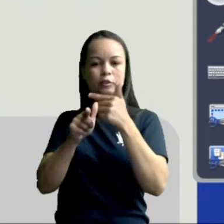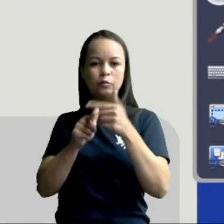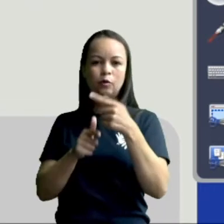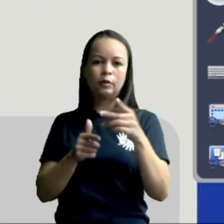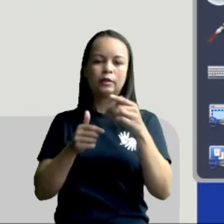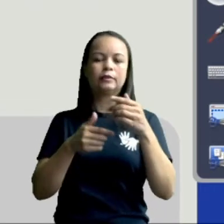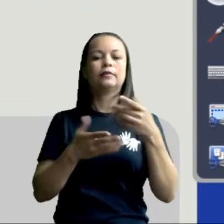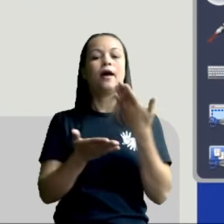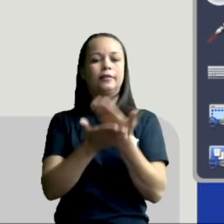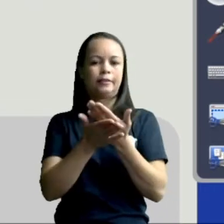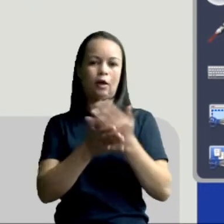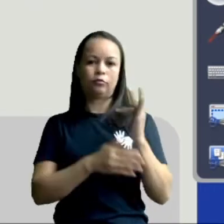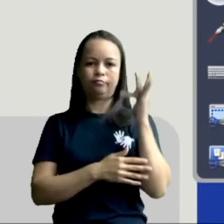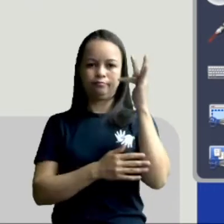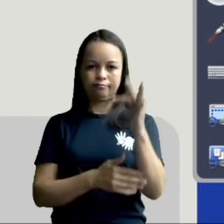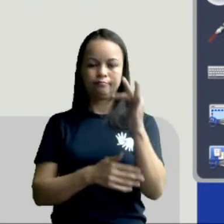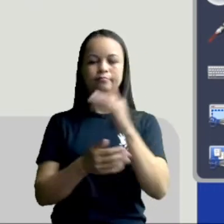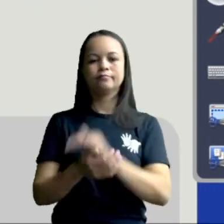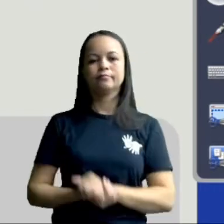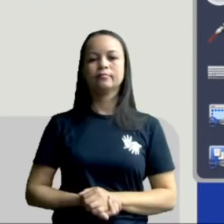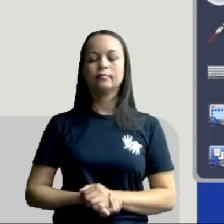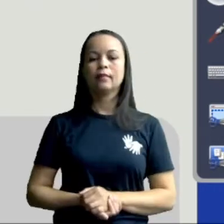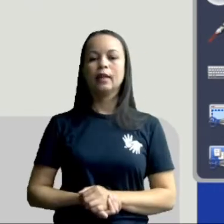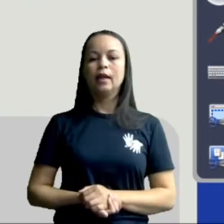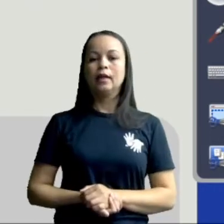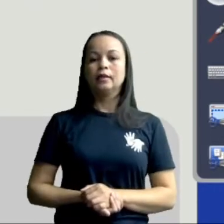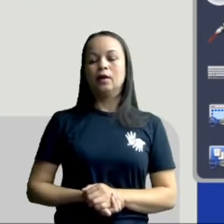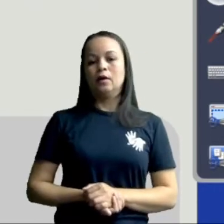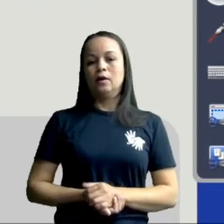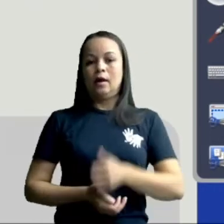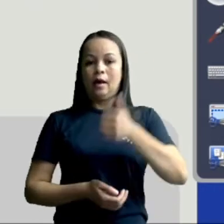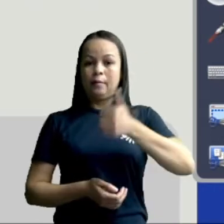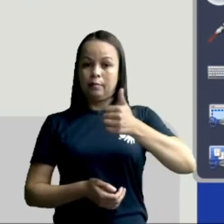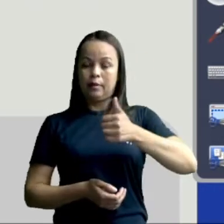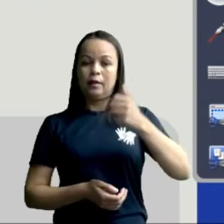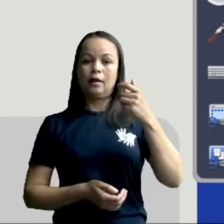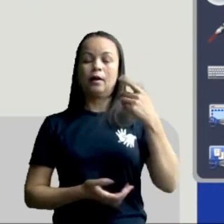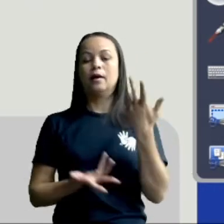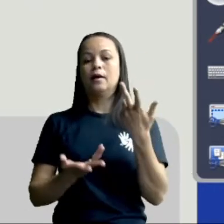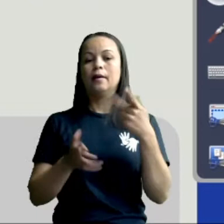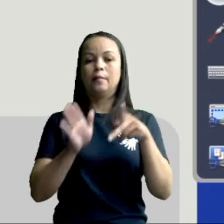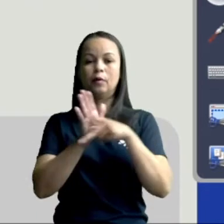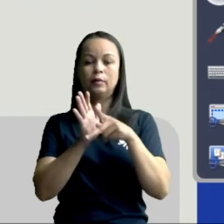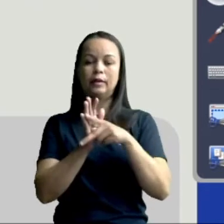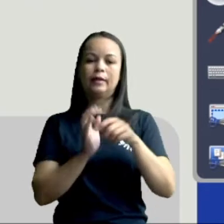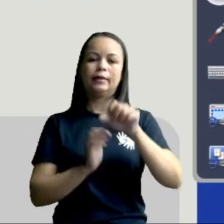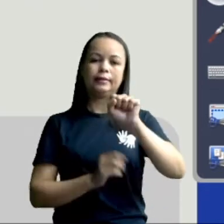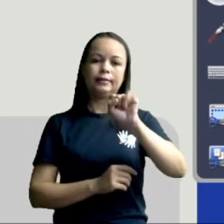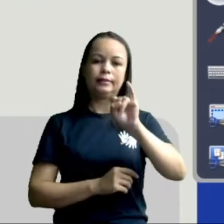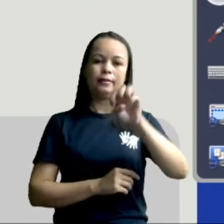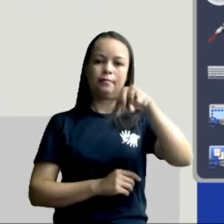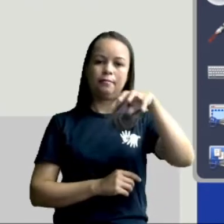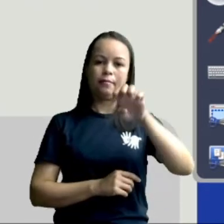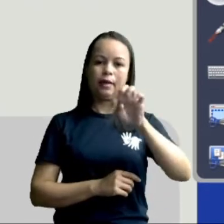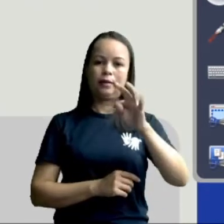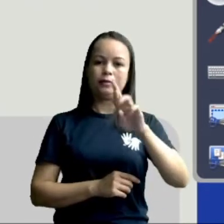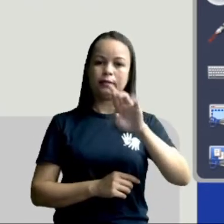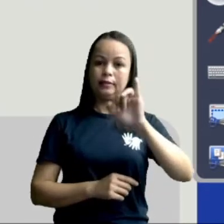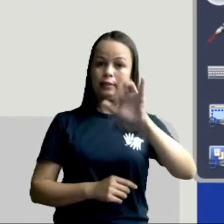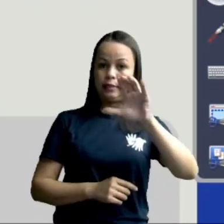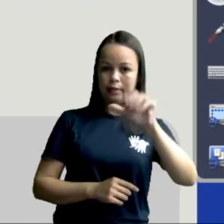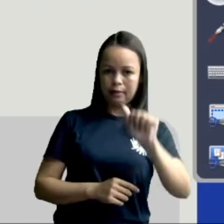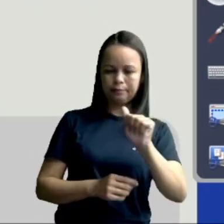nas aulas futuras, tá bom? Então, a primeira propriedade, chamada de propriedade simétrica, diz o